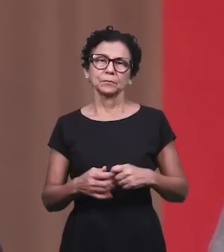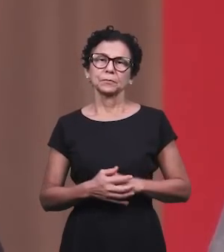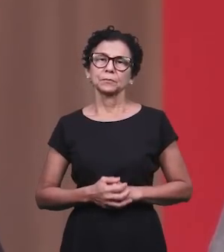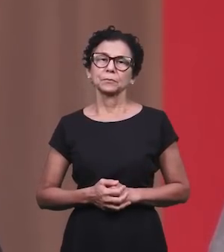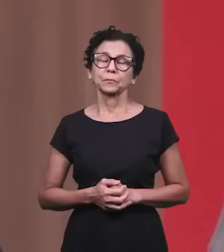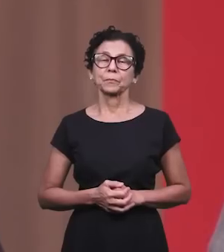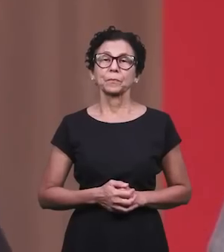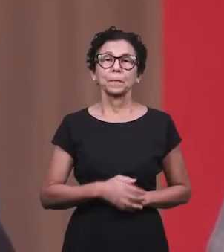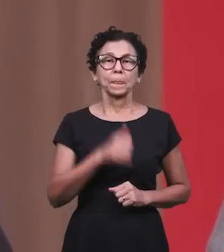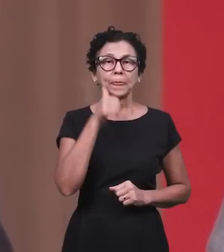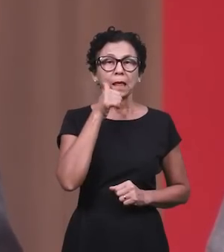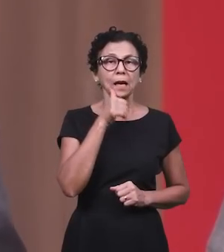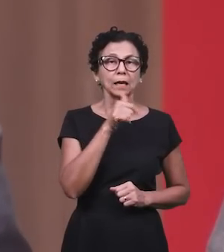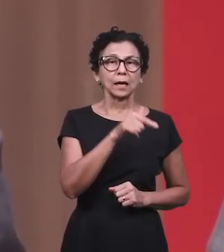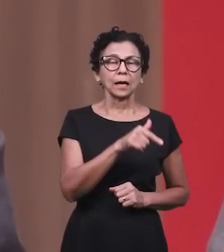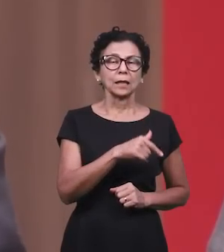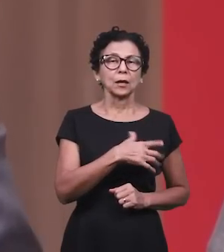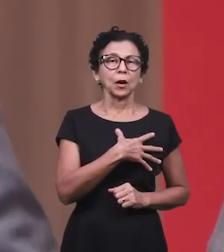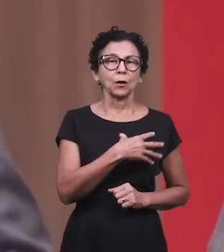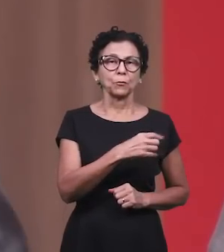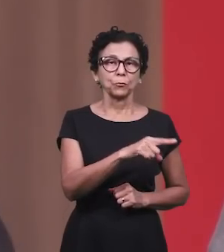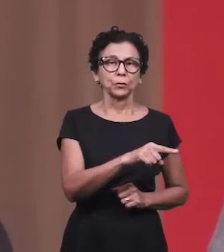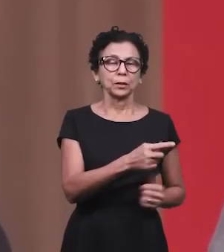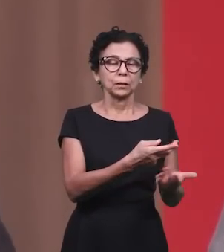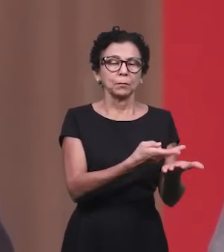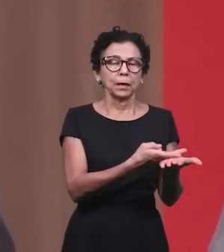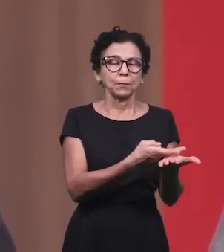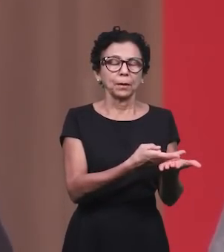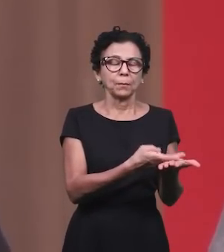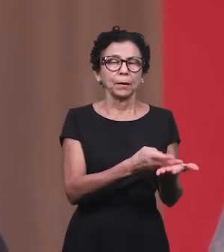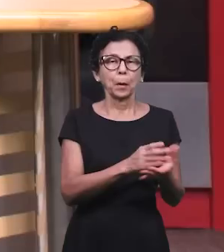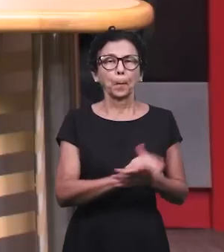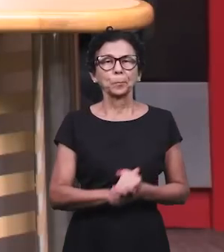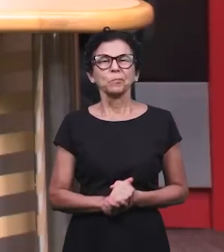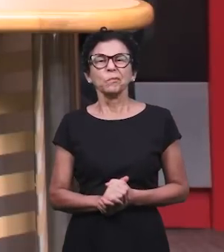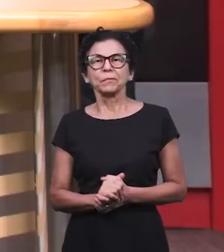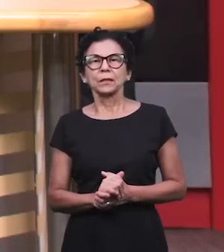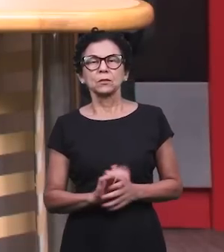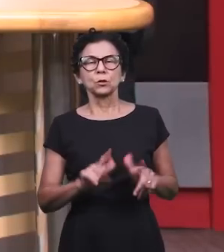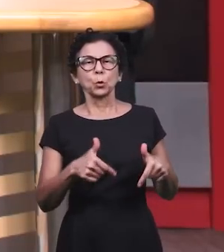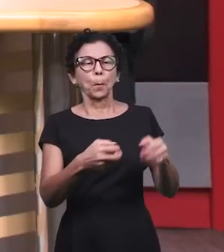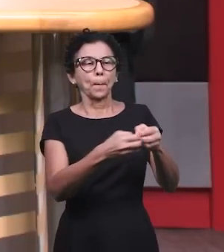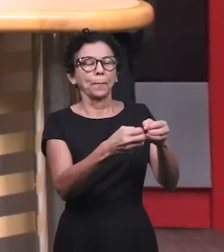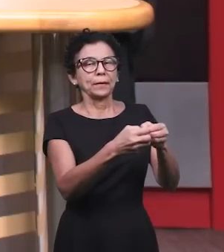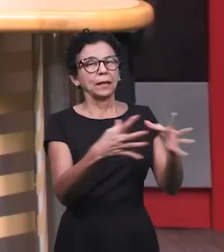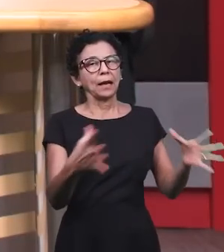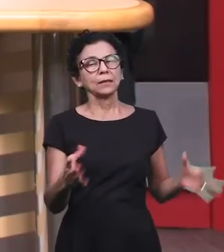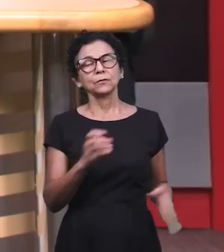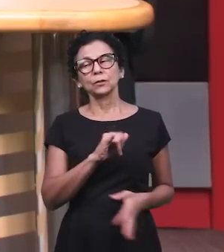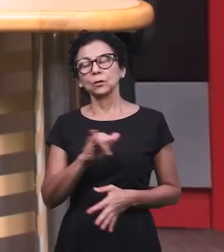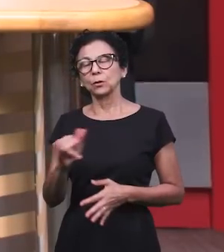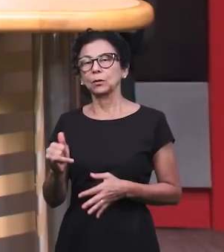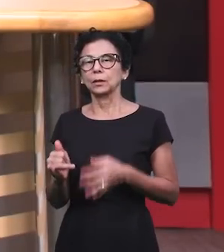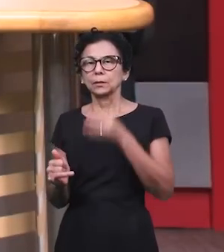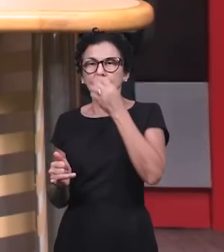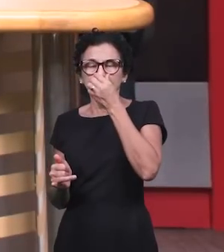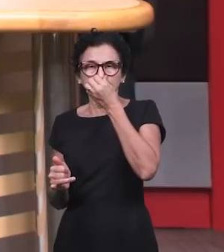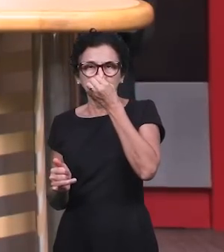dessem de comer, não foi, se possível, não. É uma ordem. É uma ordem. Então,